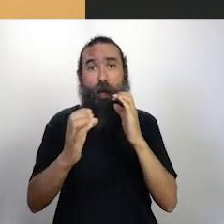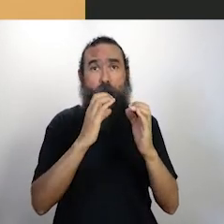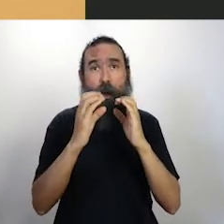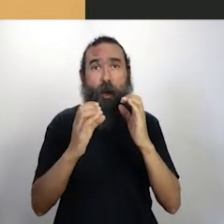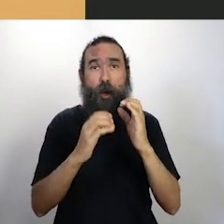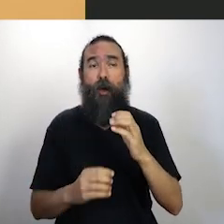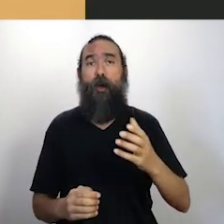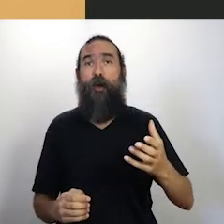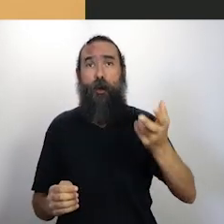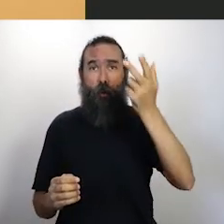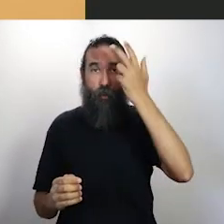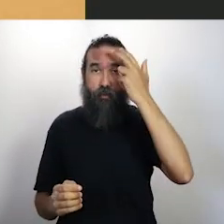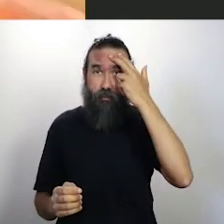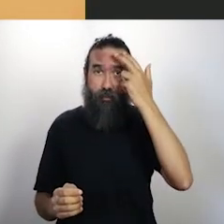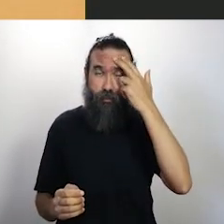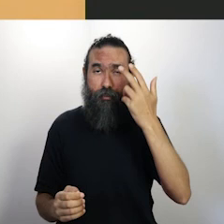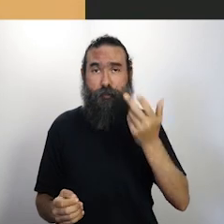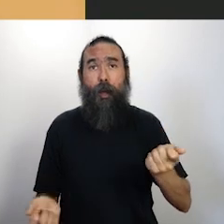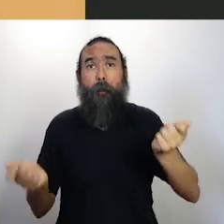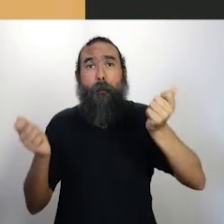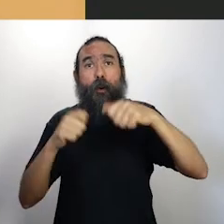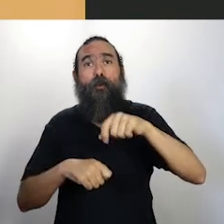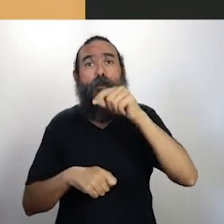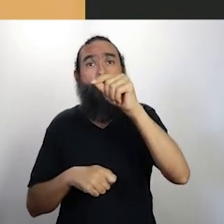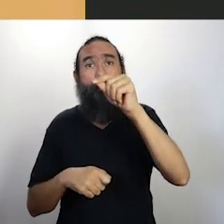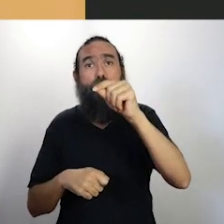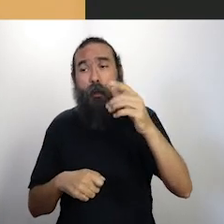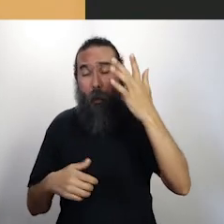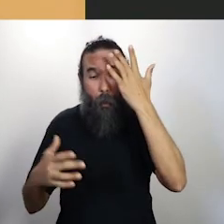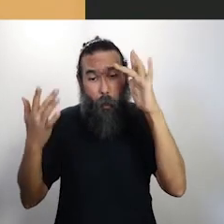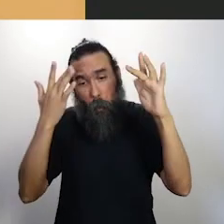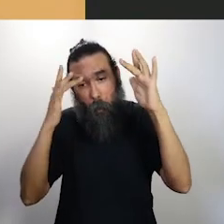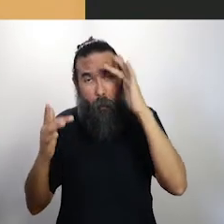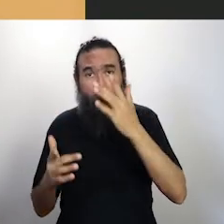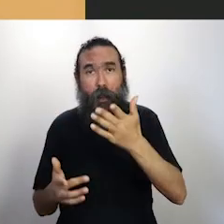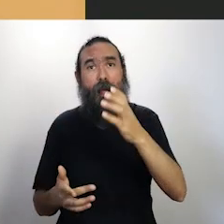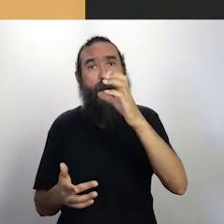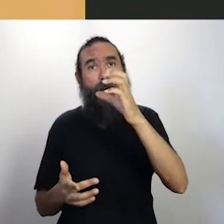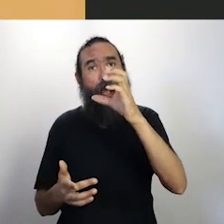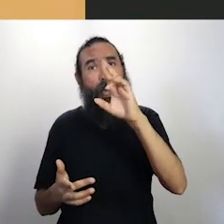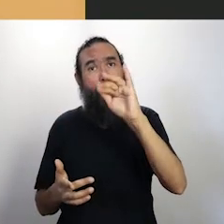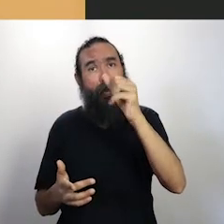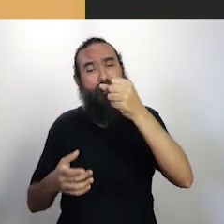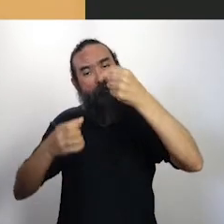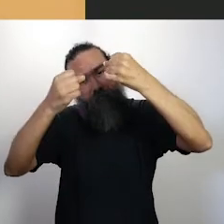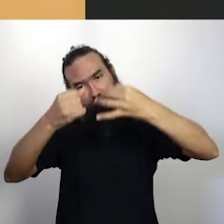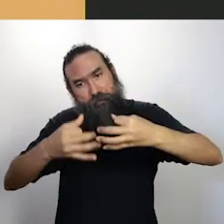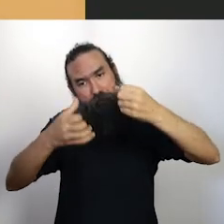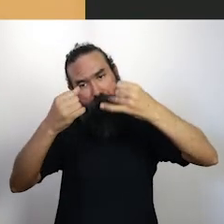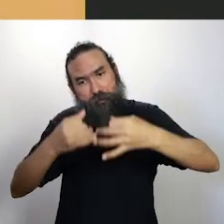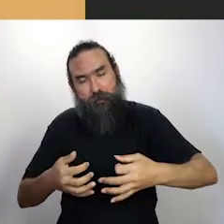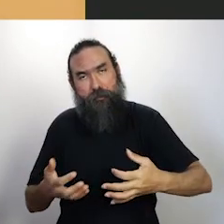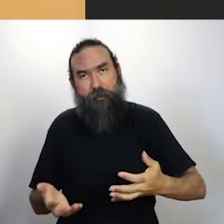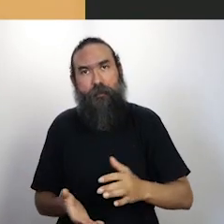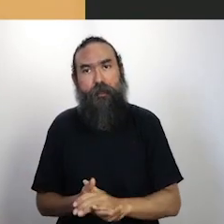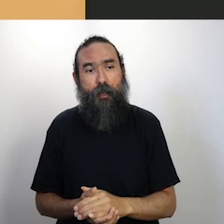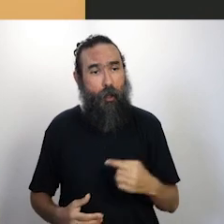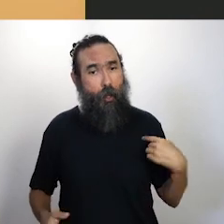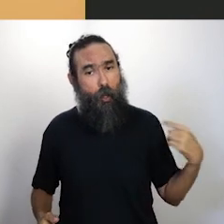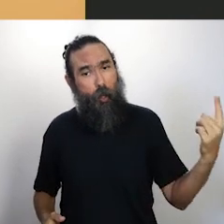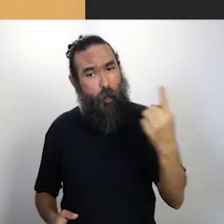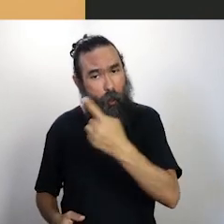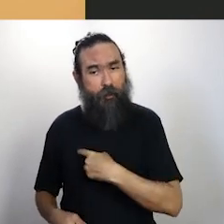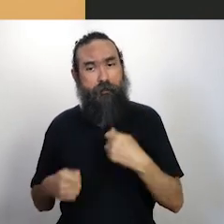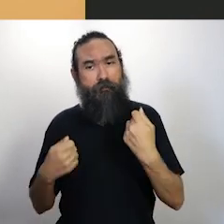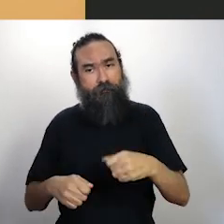porque ela permite que as dúvidas sejam tiradas temos que fazer um esforço junto